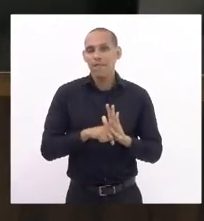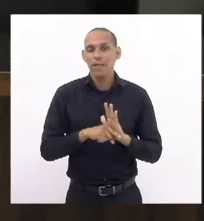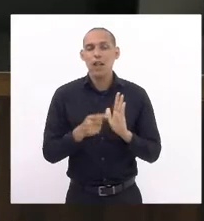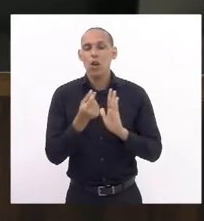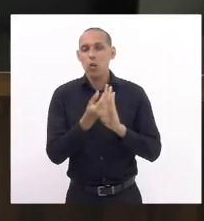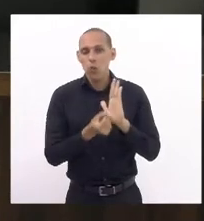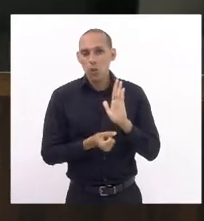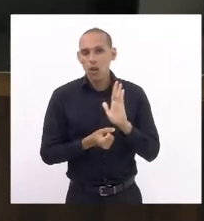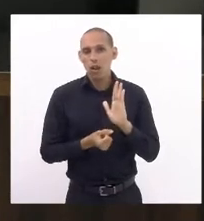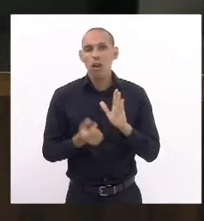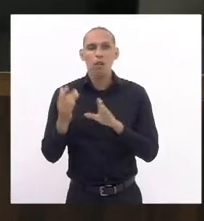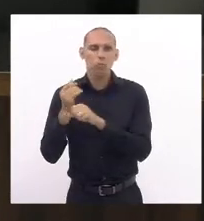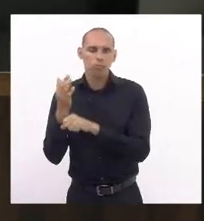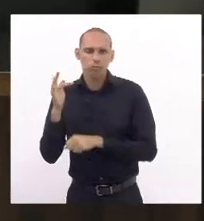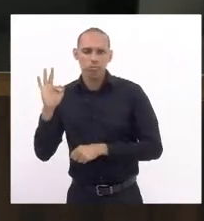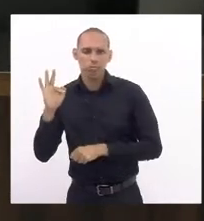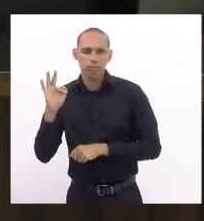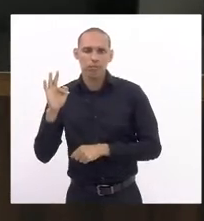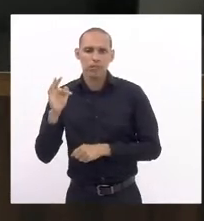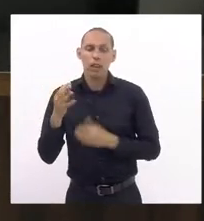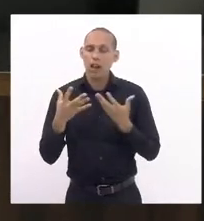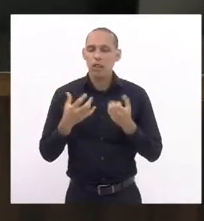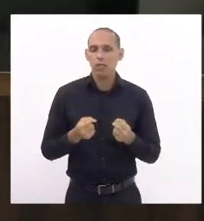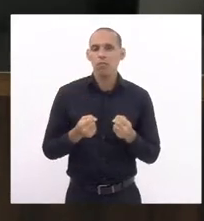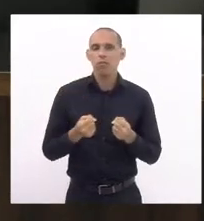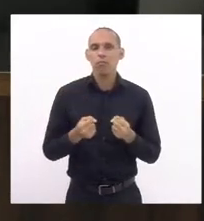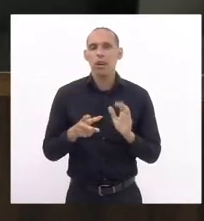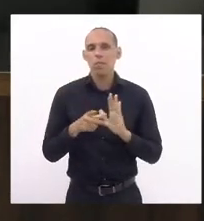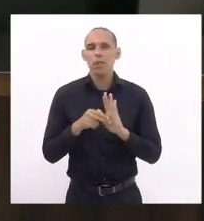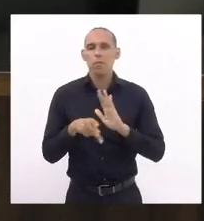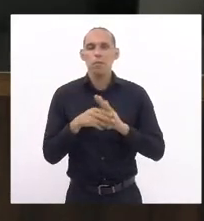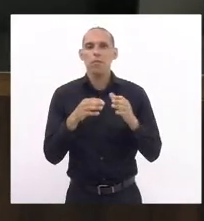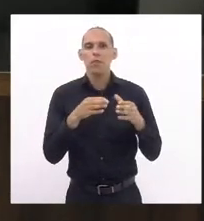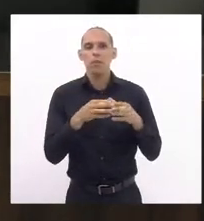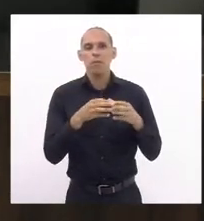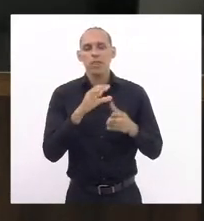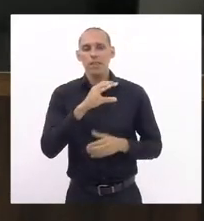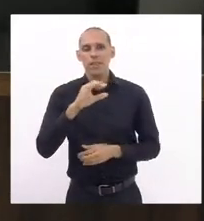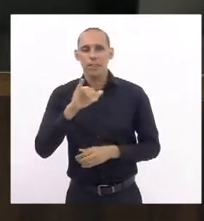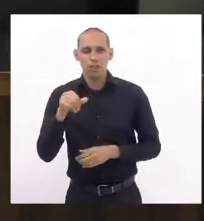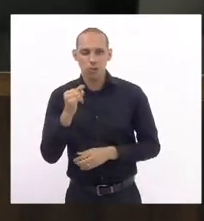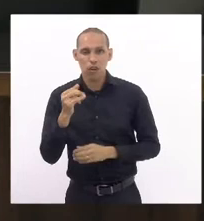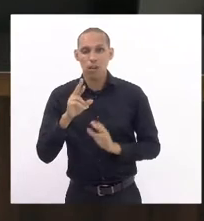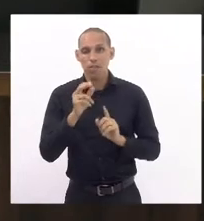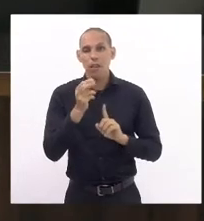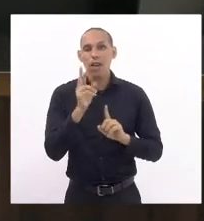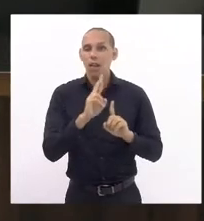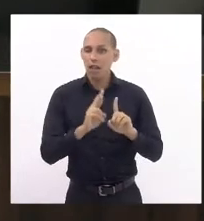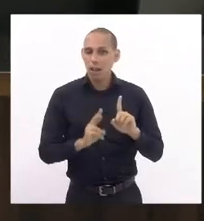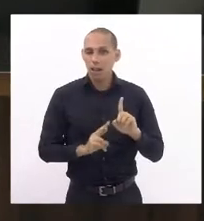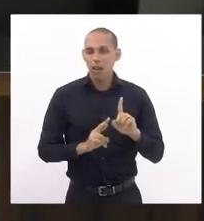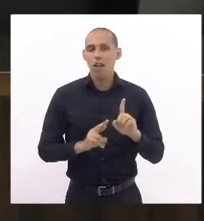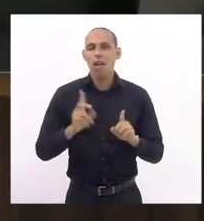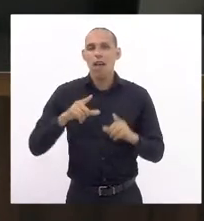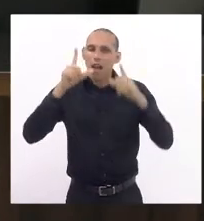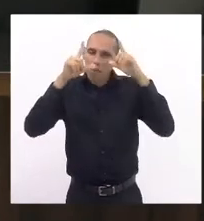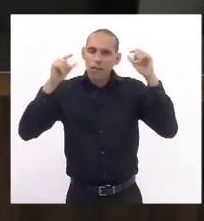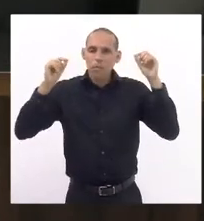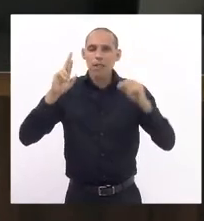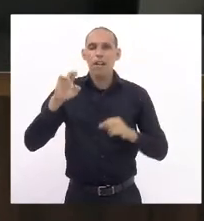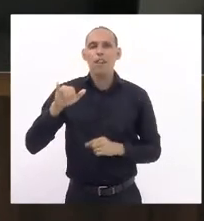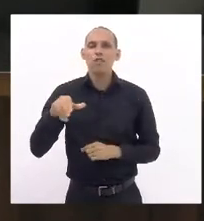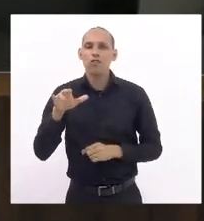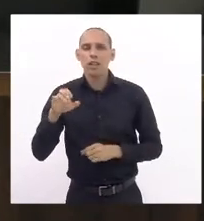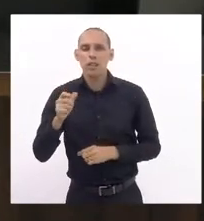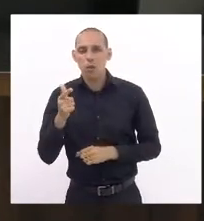Controle favorável com as emendas da CCJ. Relatores, deputado Márcio Pacheco, enfermeira Rejane e Márcio Canella. Pendendo de pareceres das Comissões